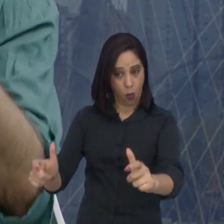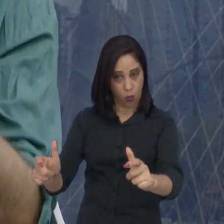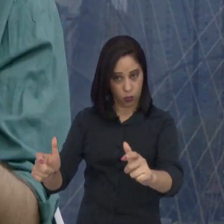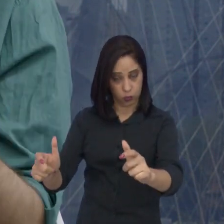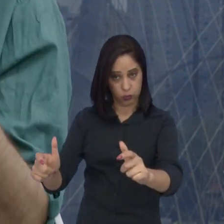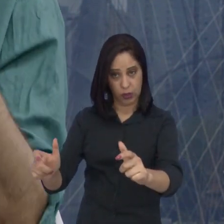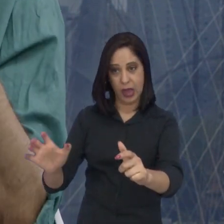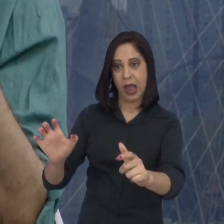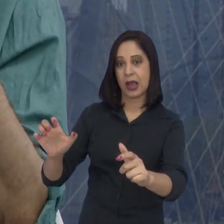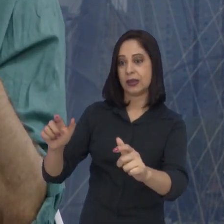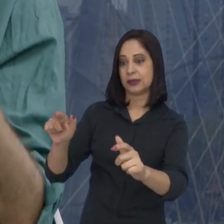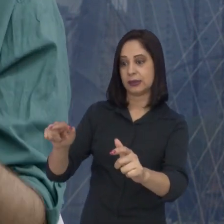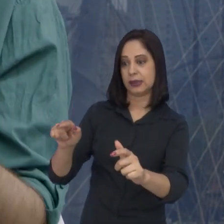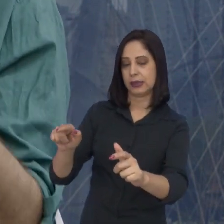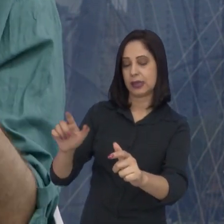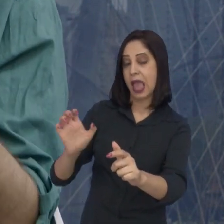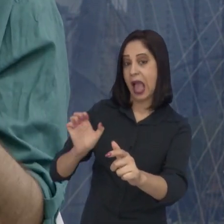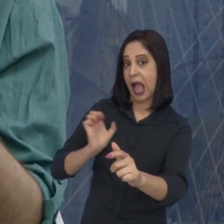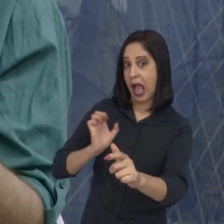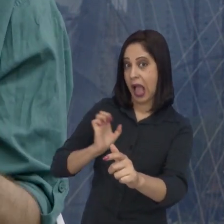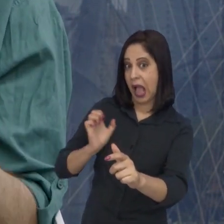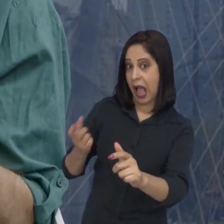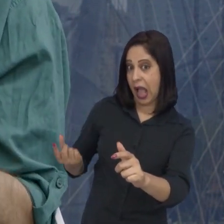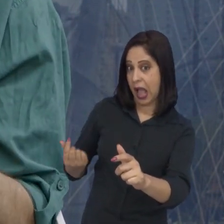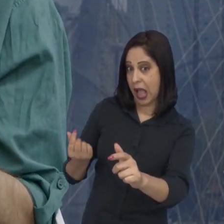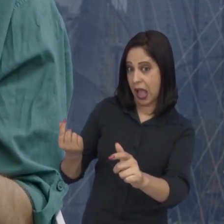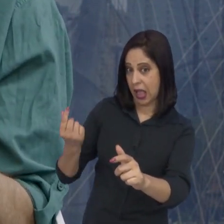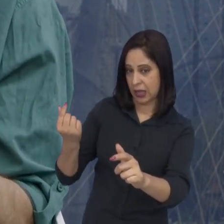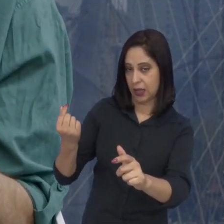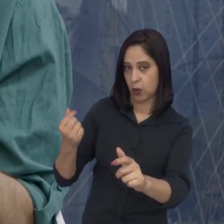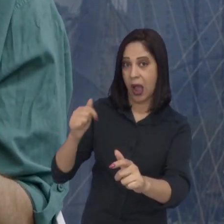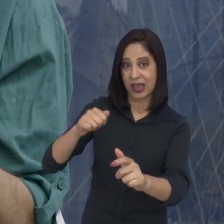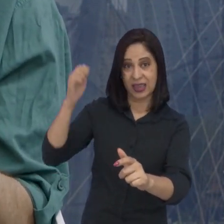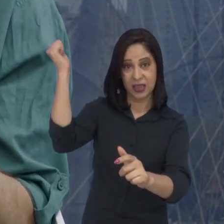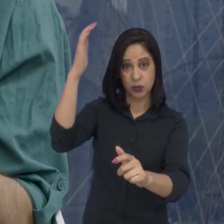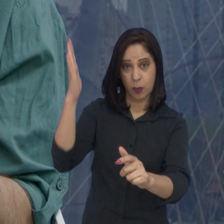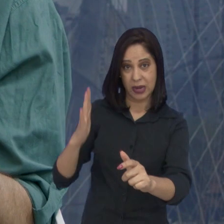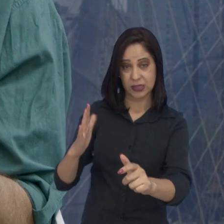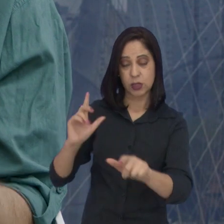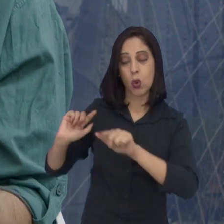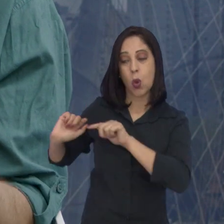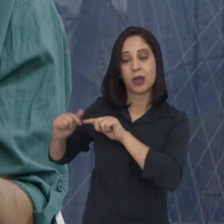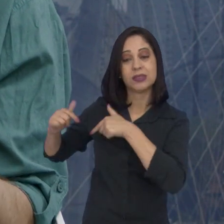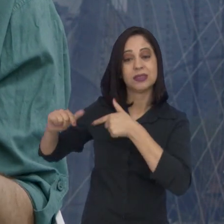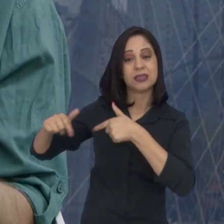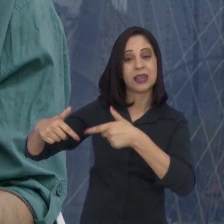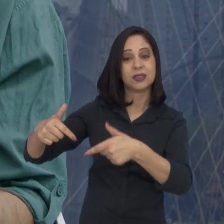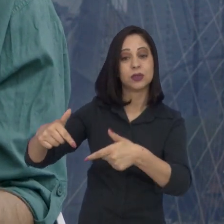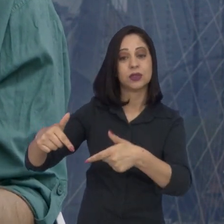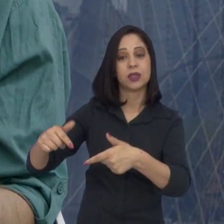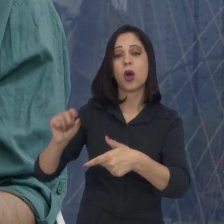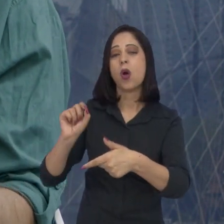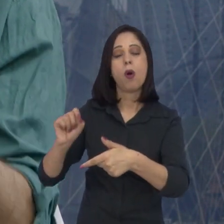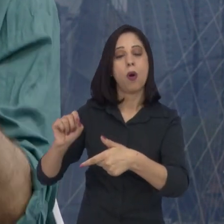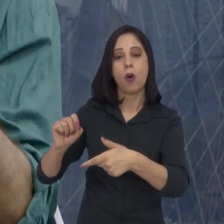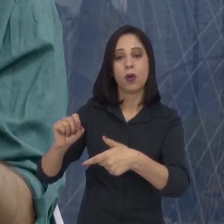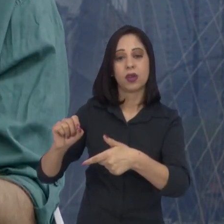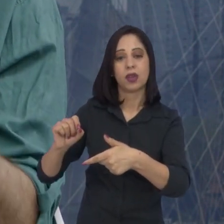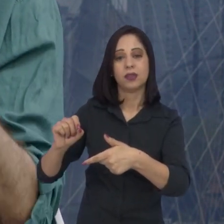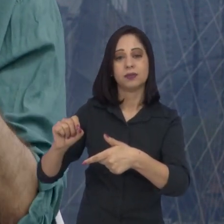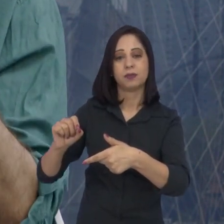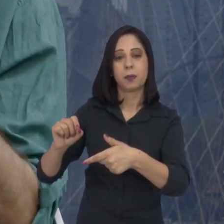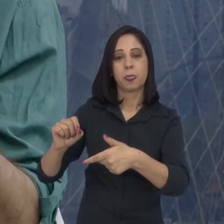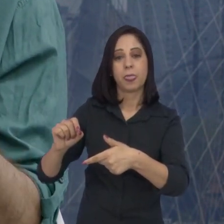alta renda vão gerar o quê? O Brasil é um país que tem uma tradição que a gente chama de rentista. Nós não